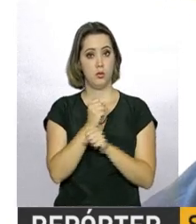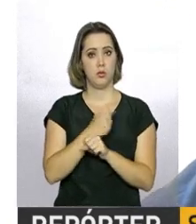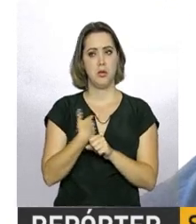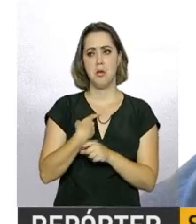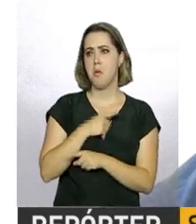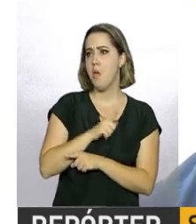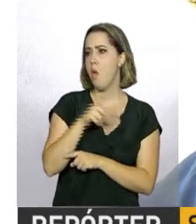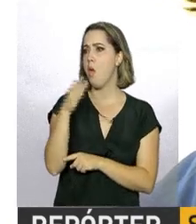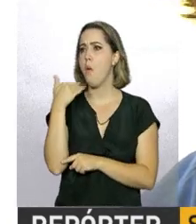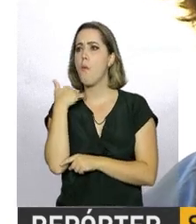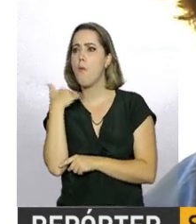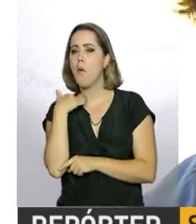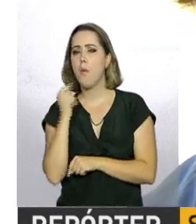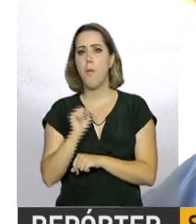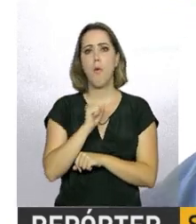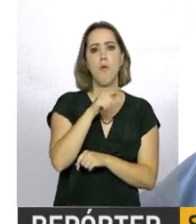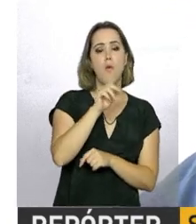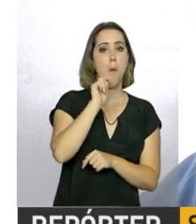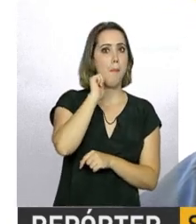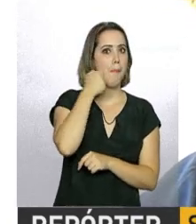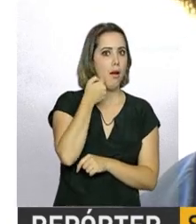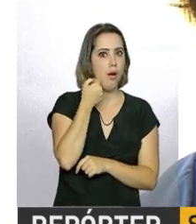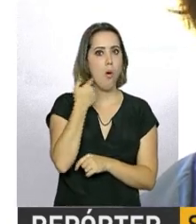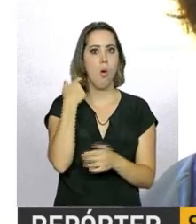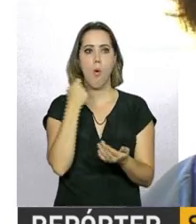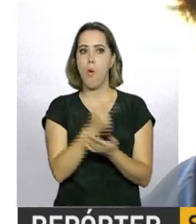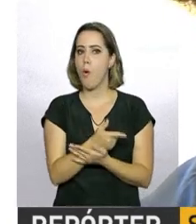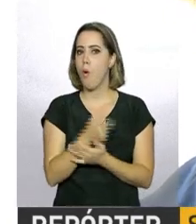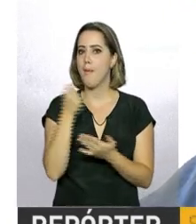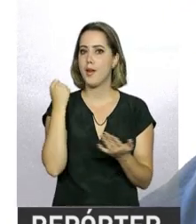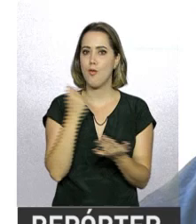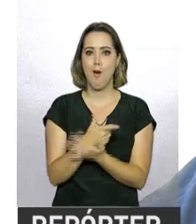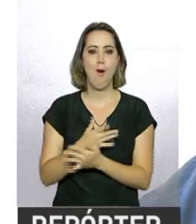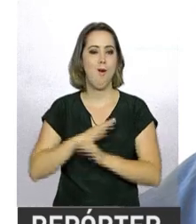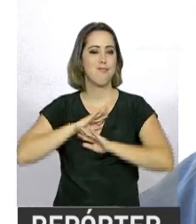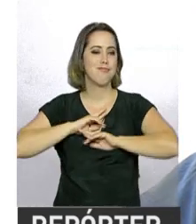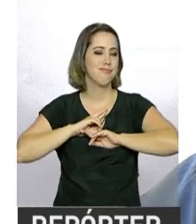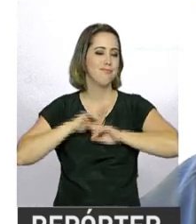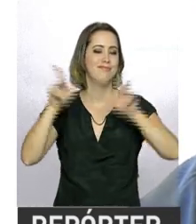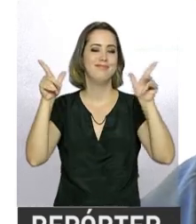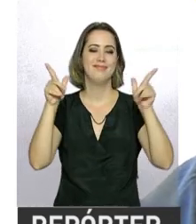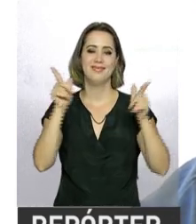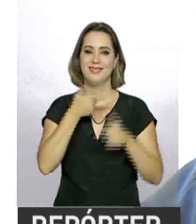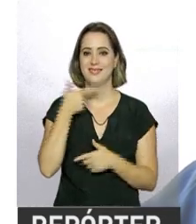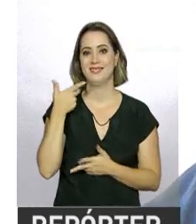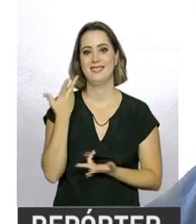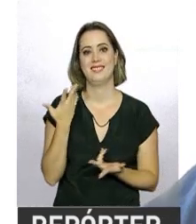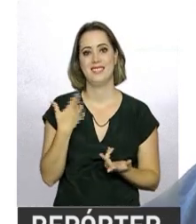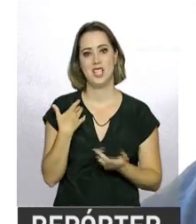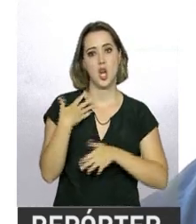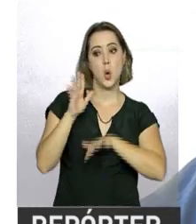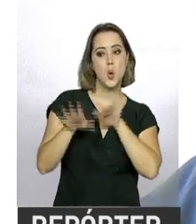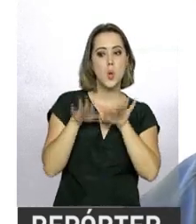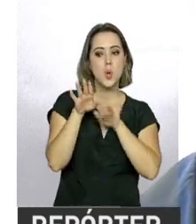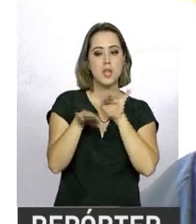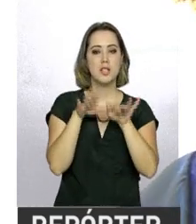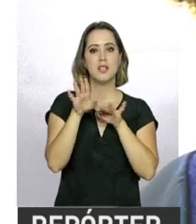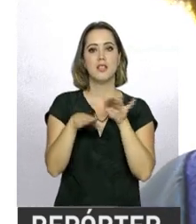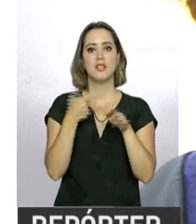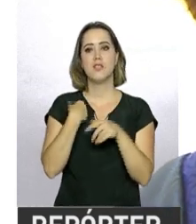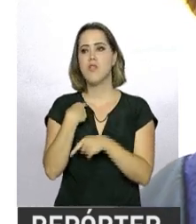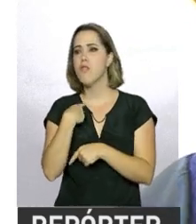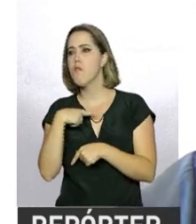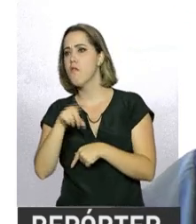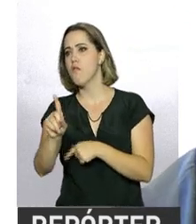banco vou na padaria vou fazer compra dou uma caminhadinha vou